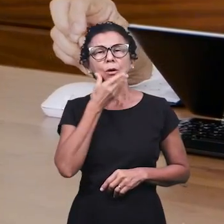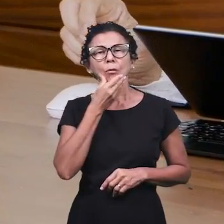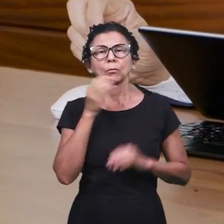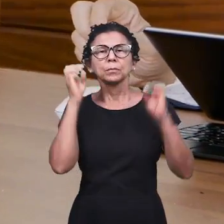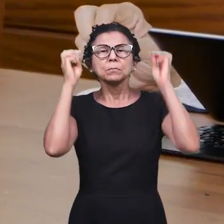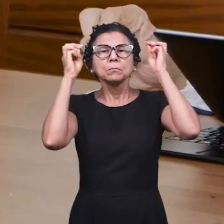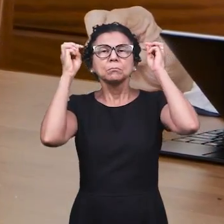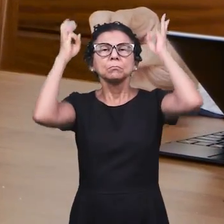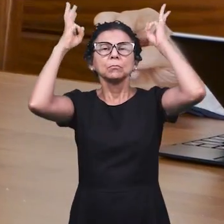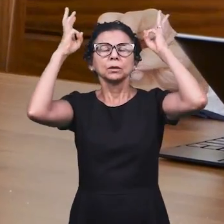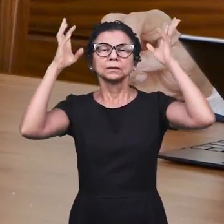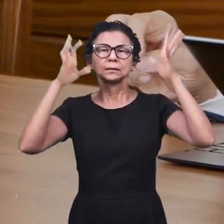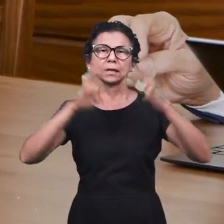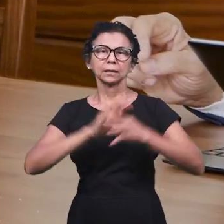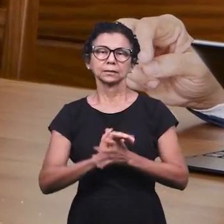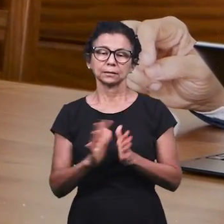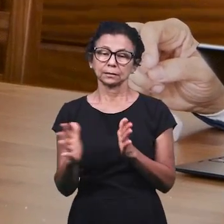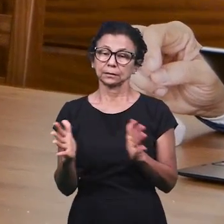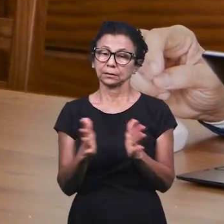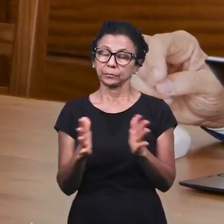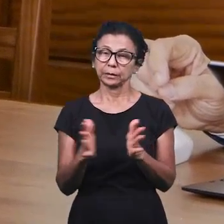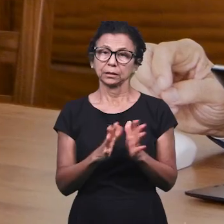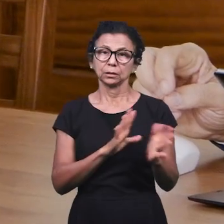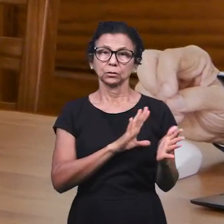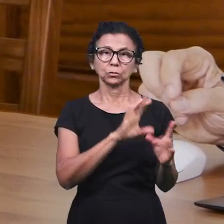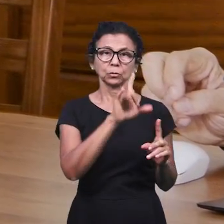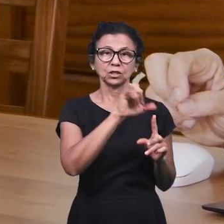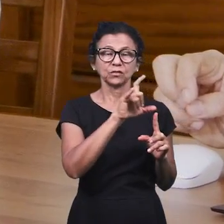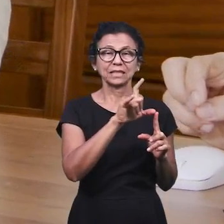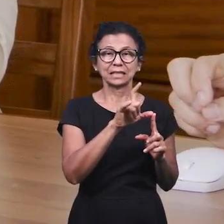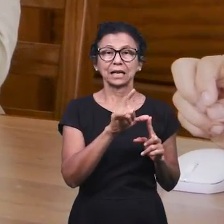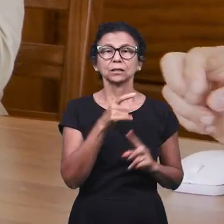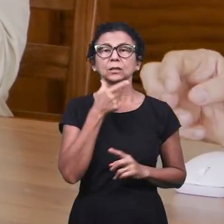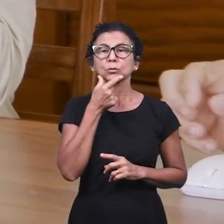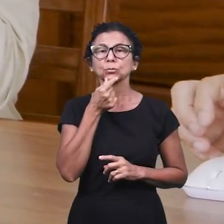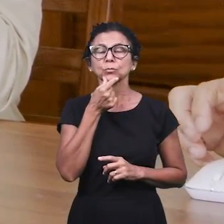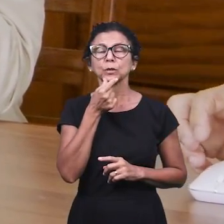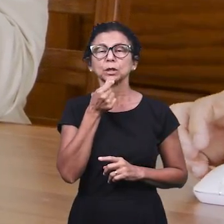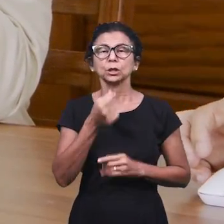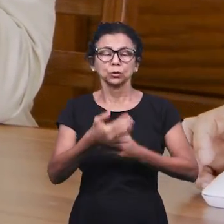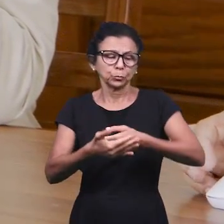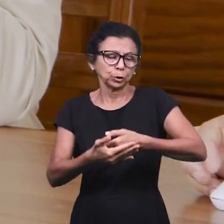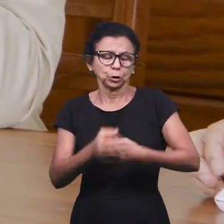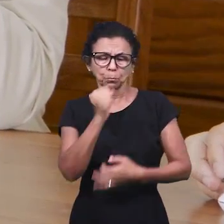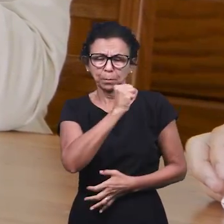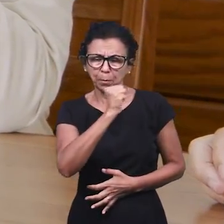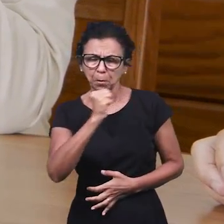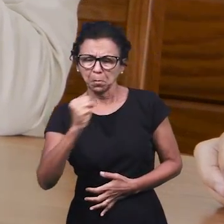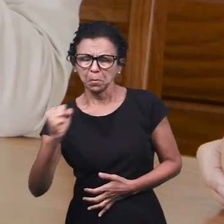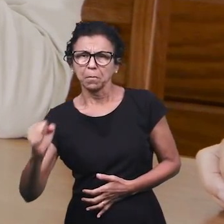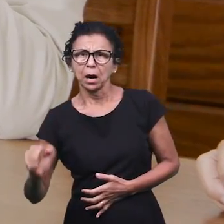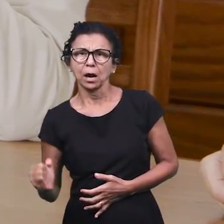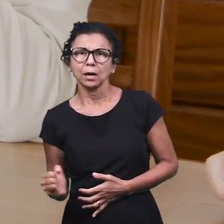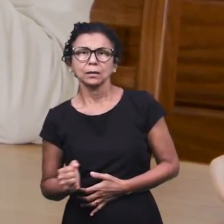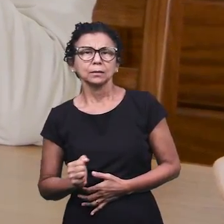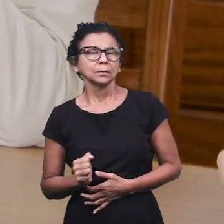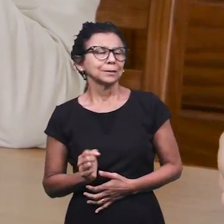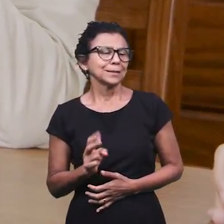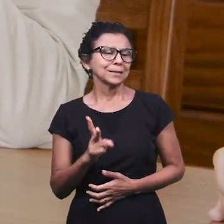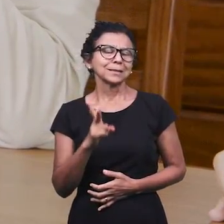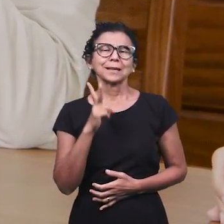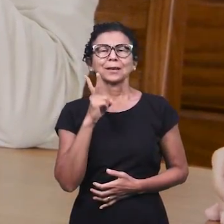ali Moisés foi botar até num cesto para ser preservado, né? Aí você vai chegar em Jesus, a mesma coisa, o ataque ali, as crianças também sendo